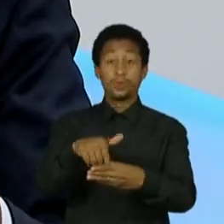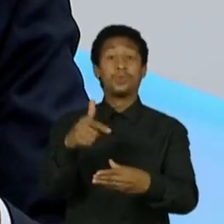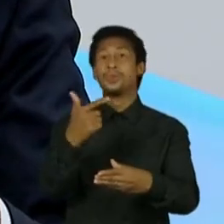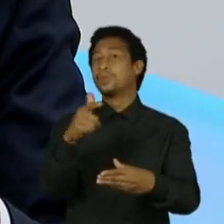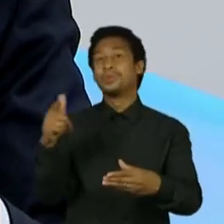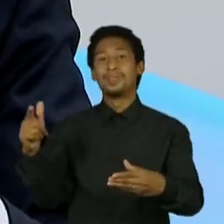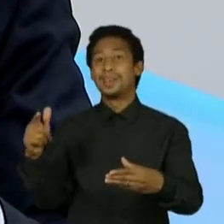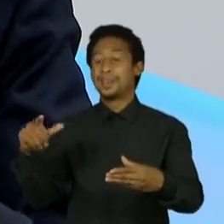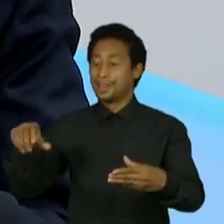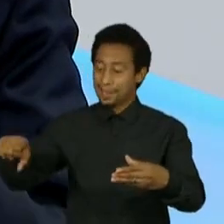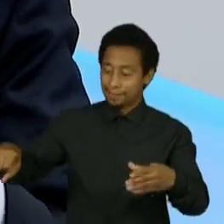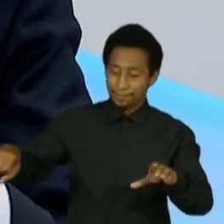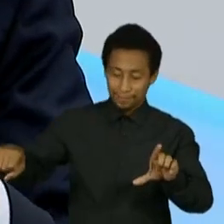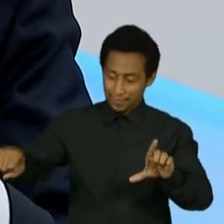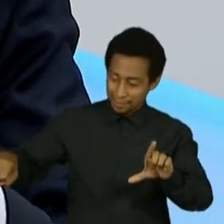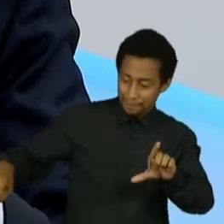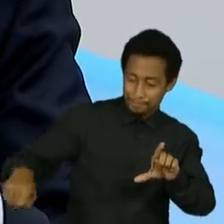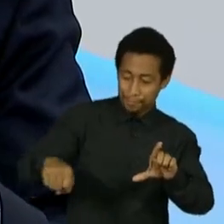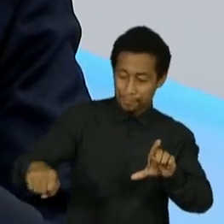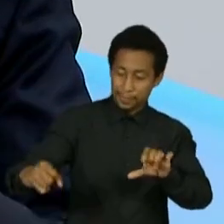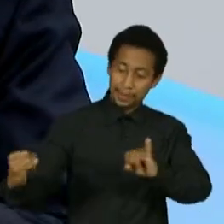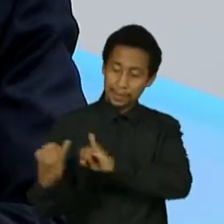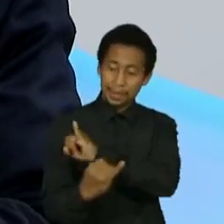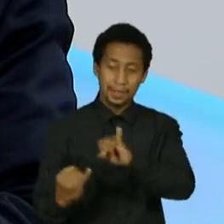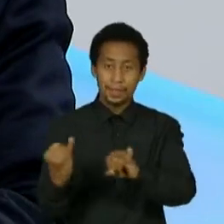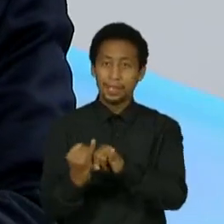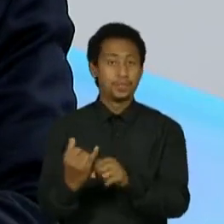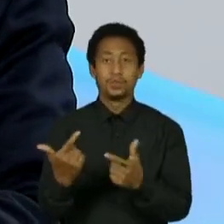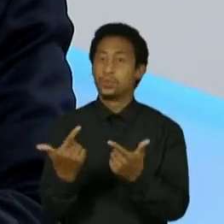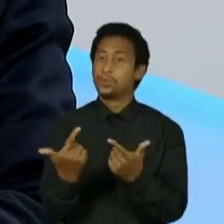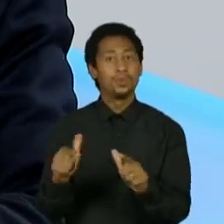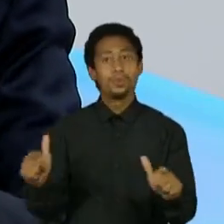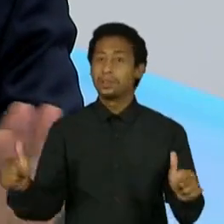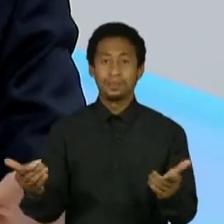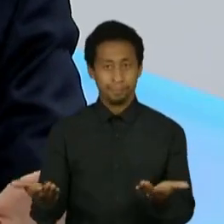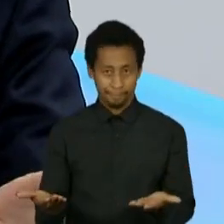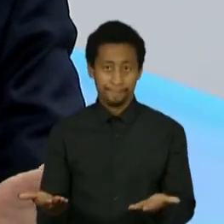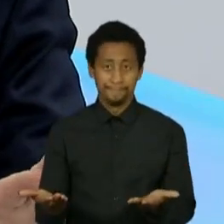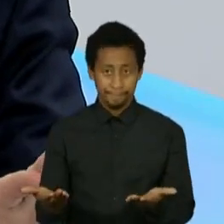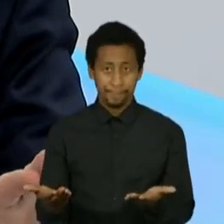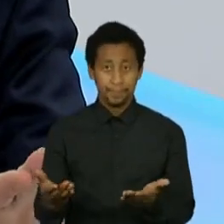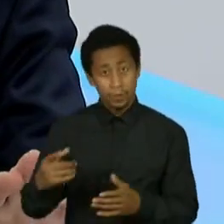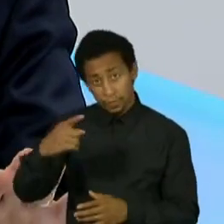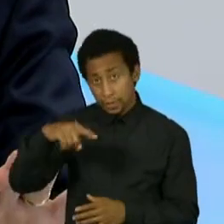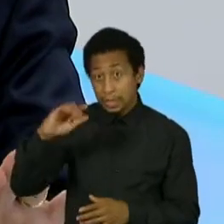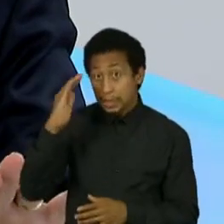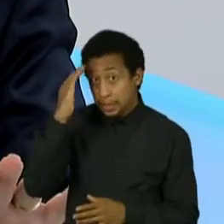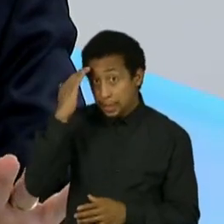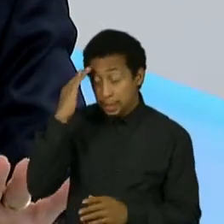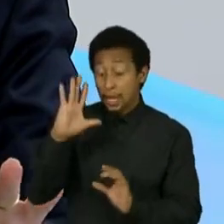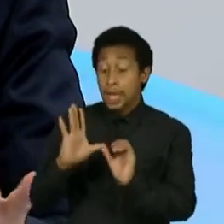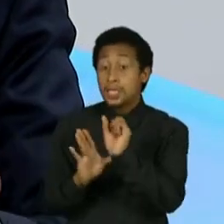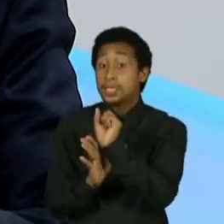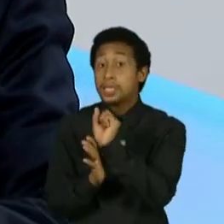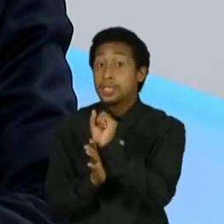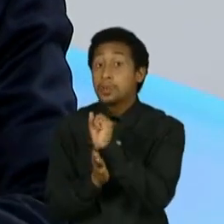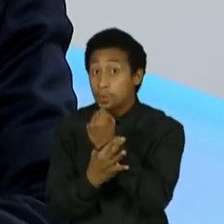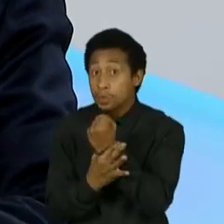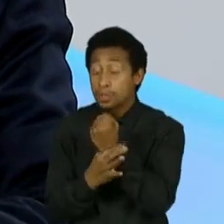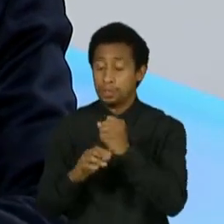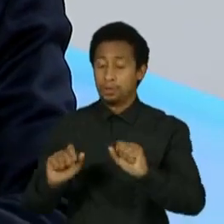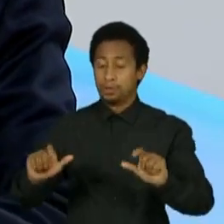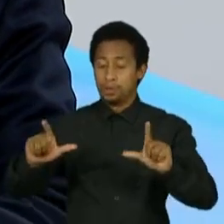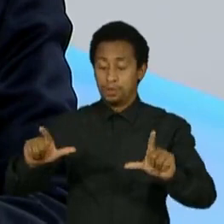mundial de computadores portanto em relação à segurança das urnas eletrônicas